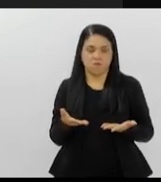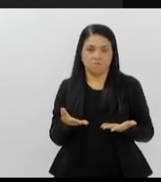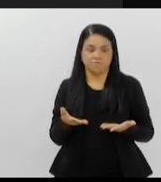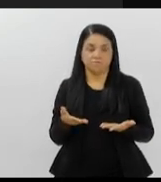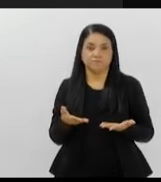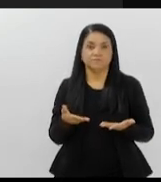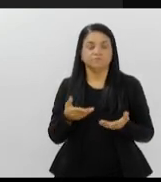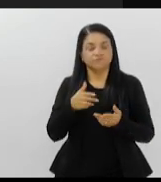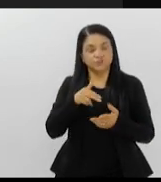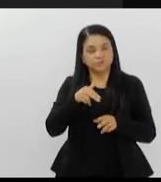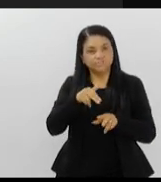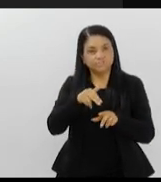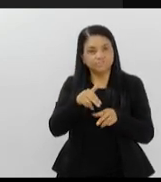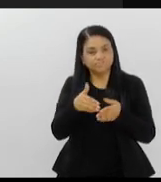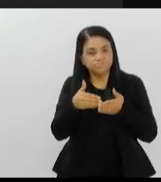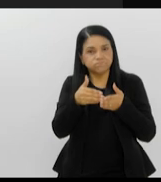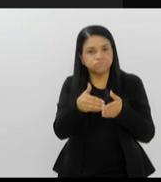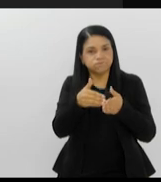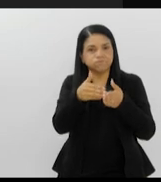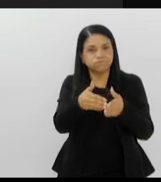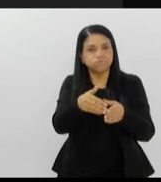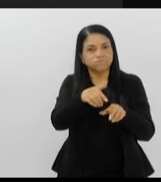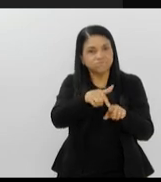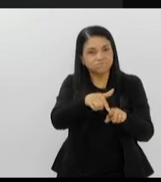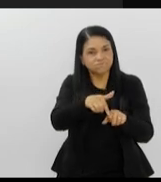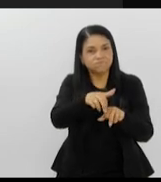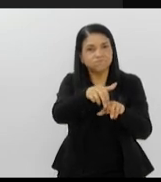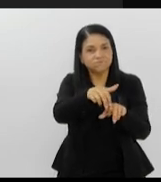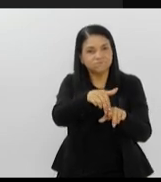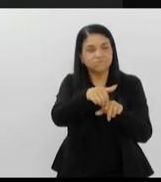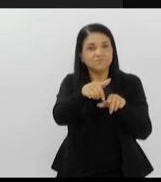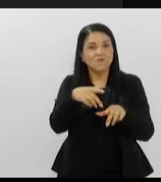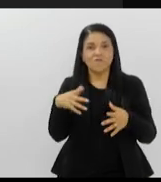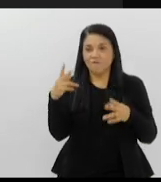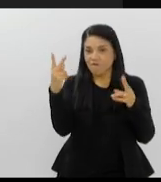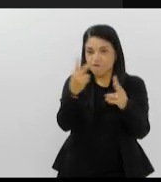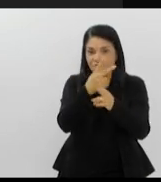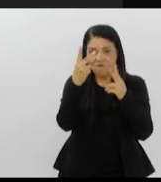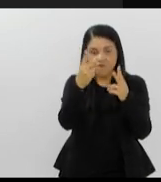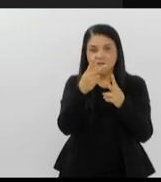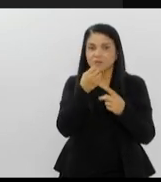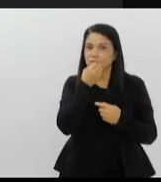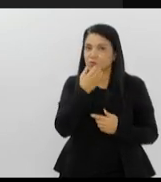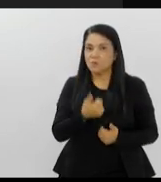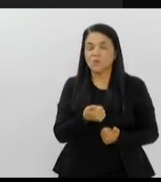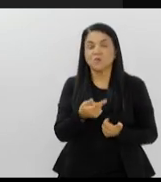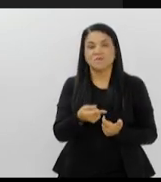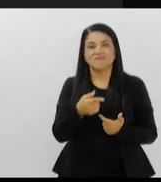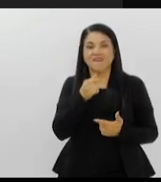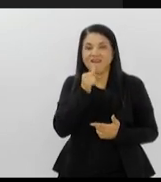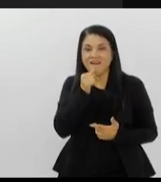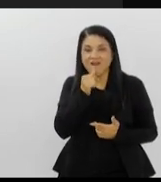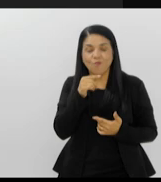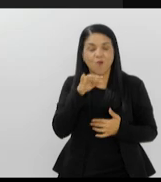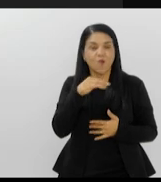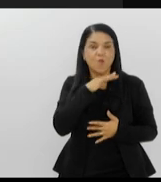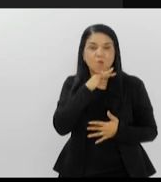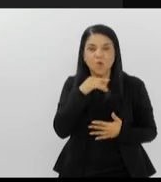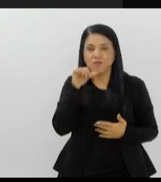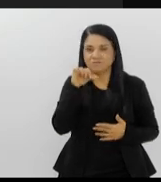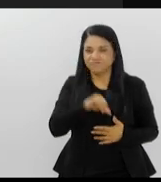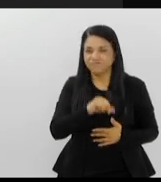navegabilidade, vamos dizer, porque o cara tem um vento maravilhoso que está sendo utilizado porque a água está ruim. Então, a proporção que se